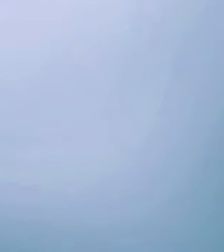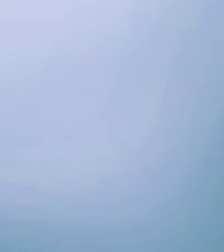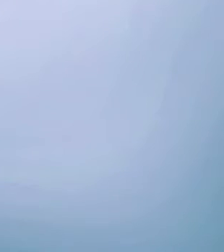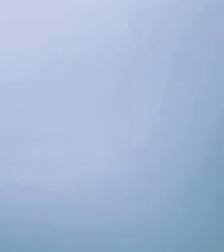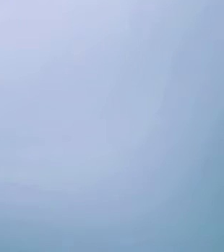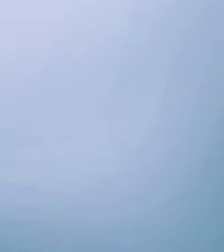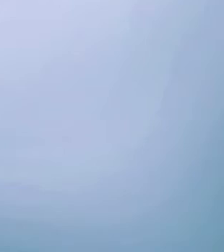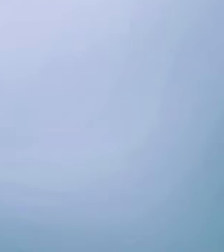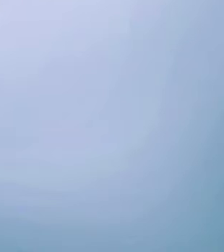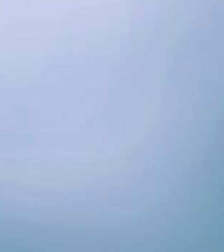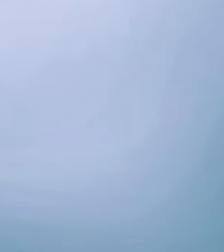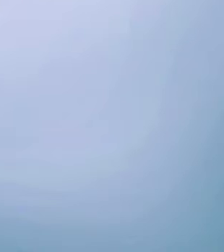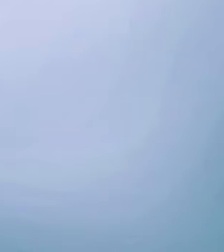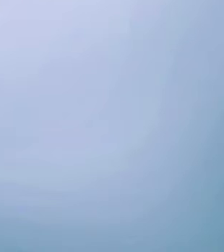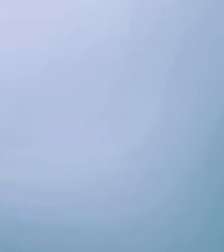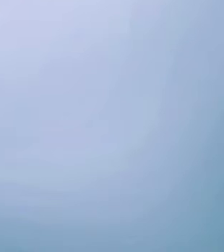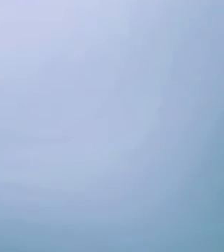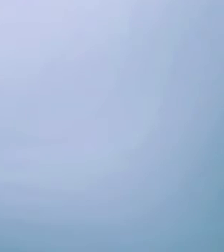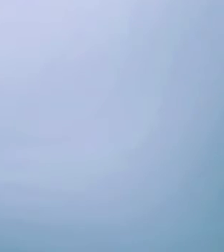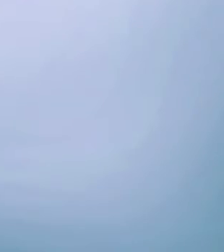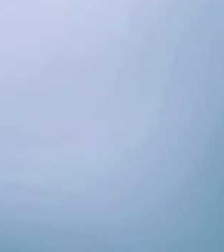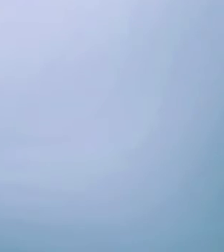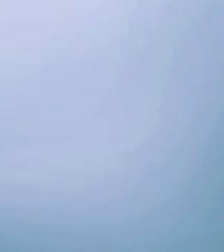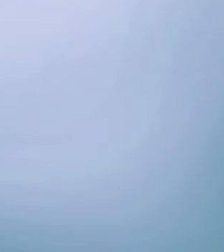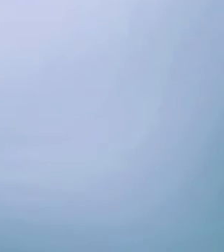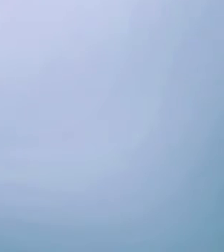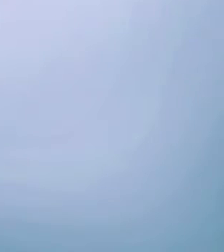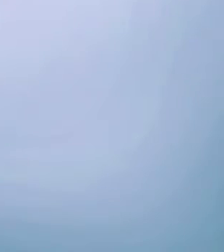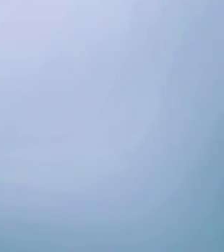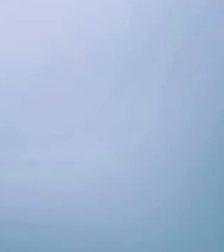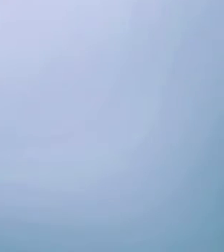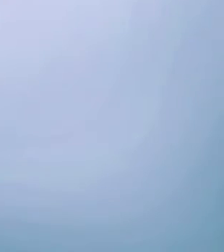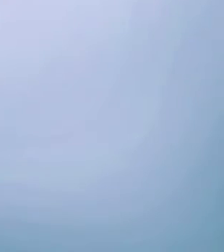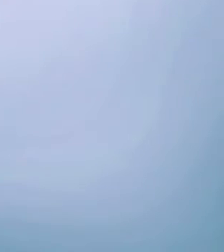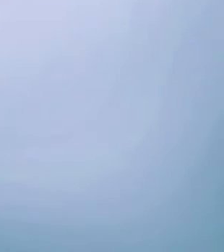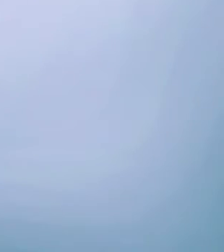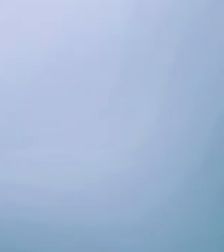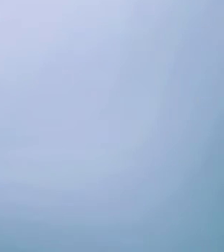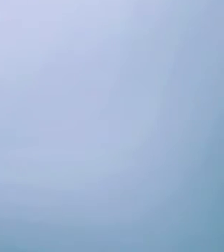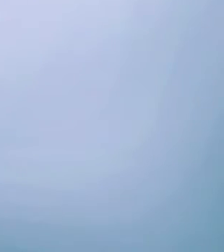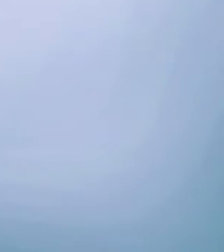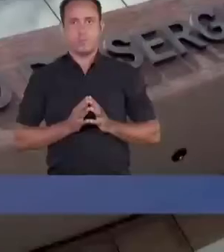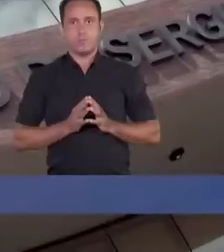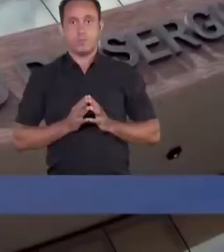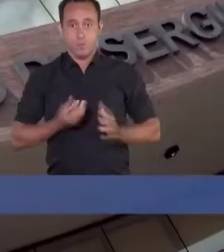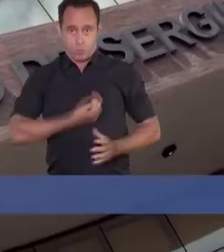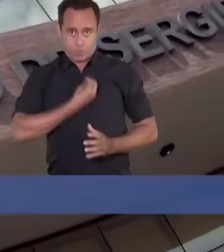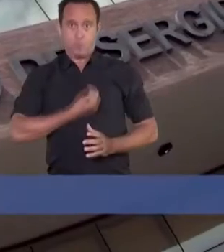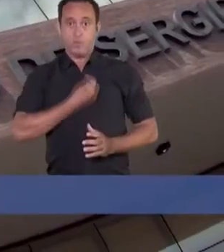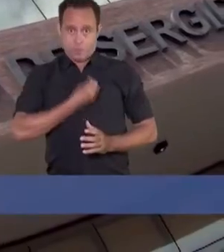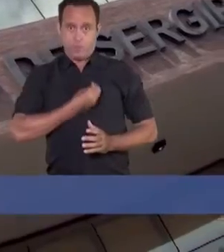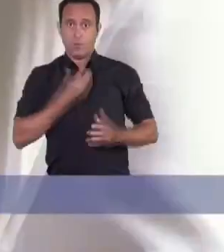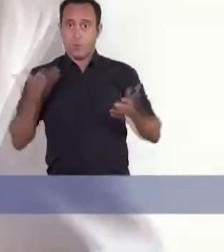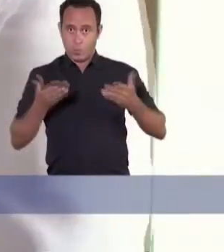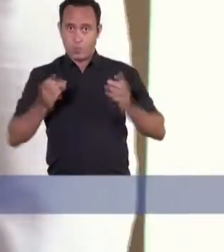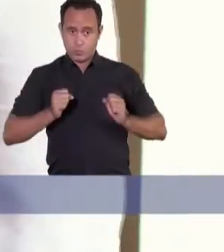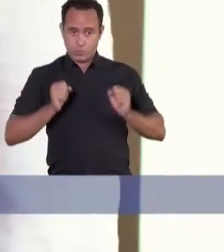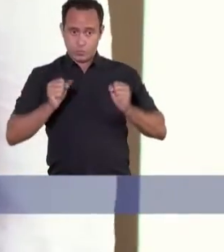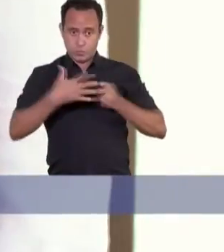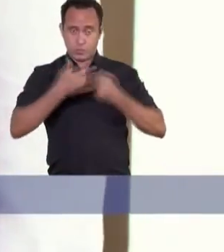mais resultados Assembleia Legislativa de Sergipe uma casa segura é você quem faz estamos